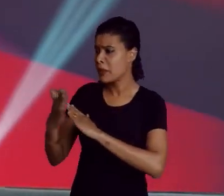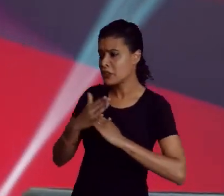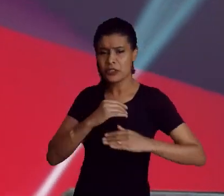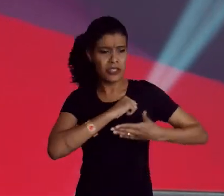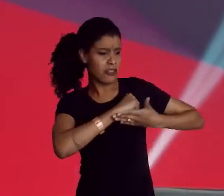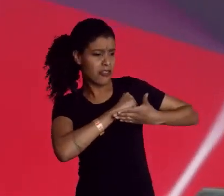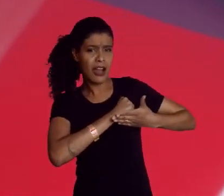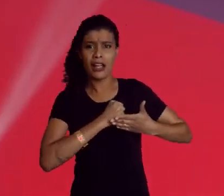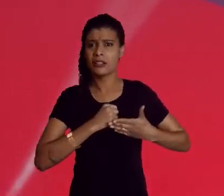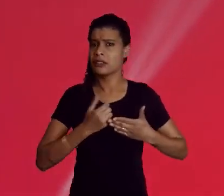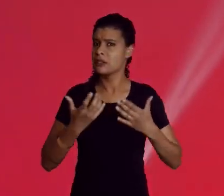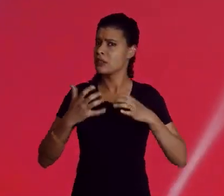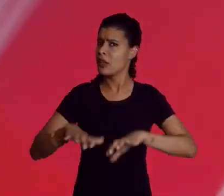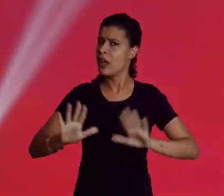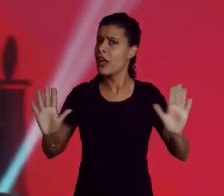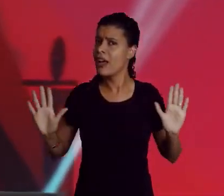Traz alegria.